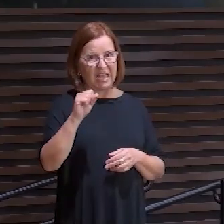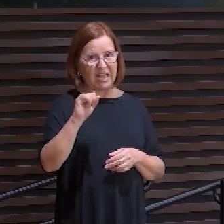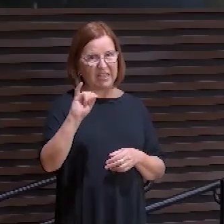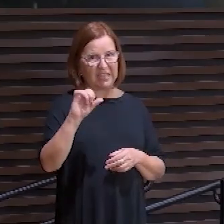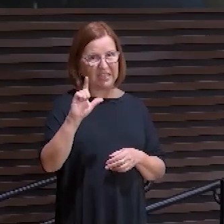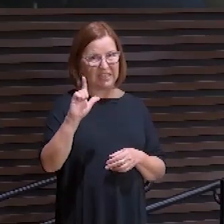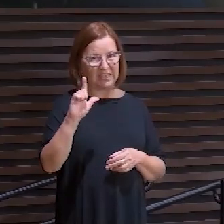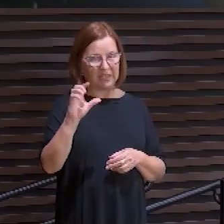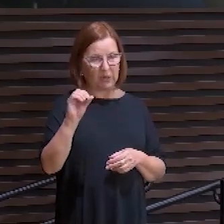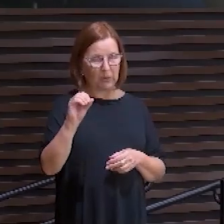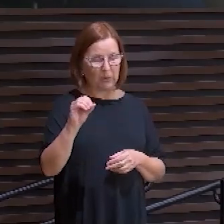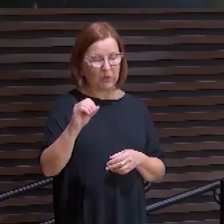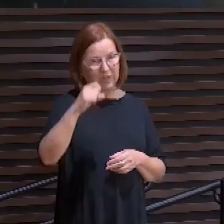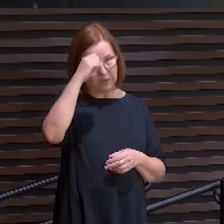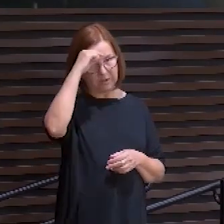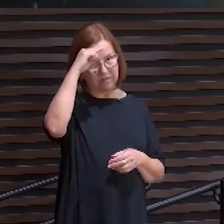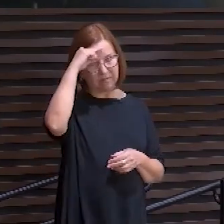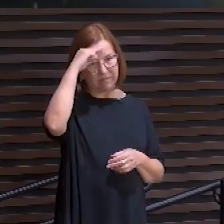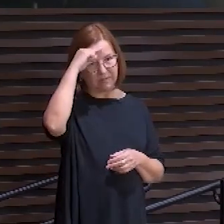sífilis.